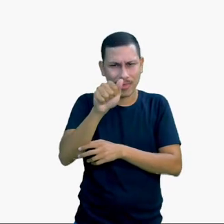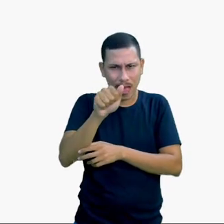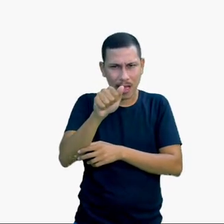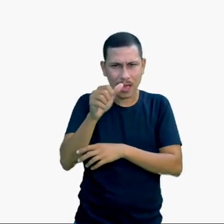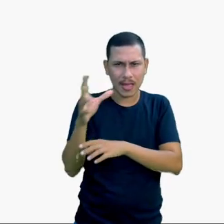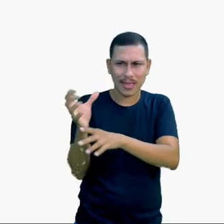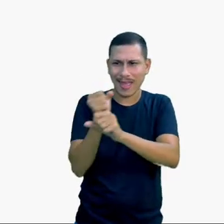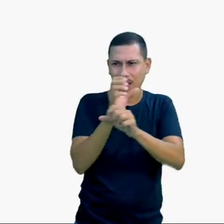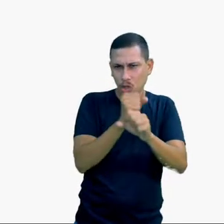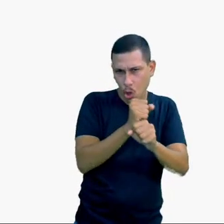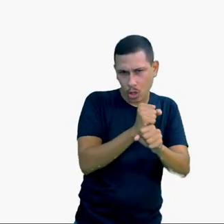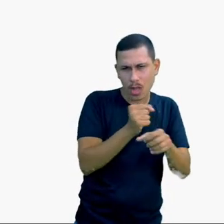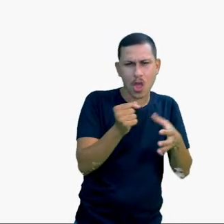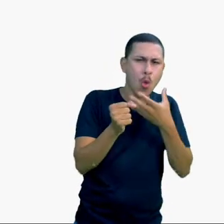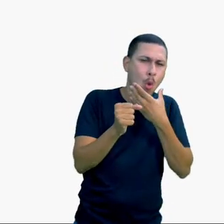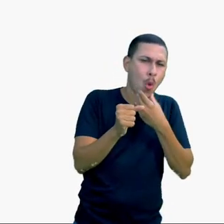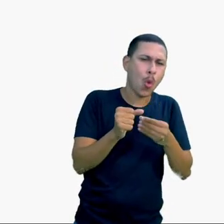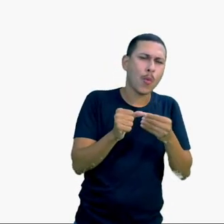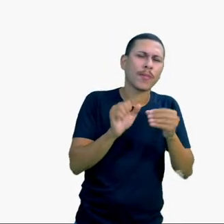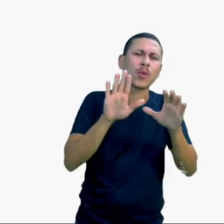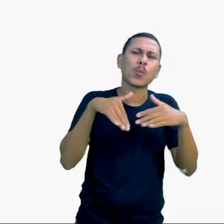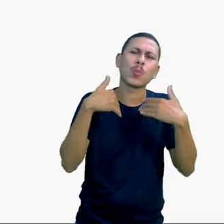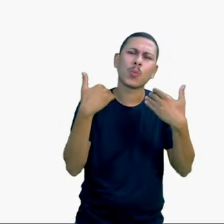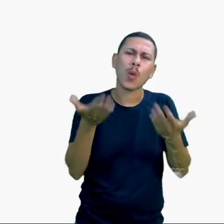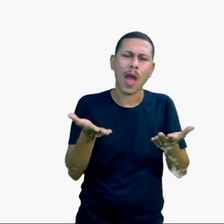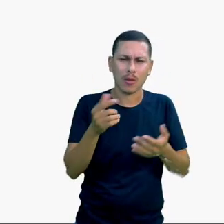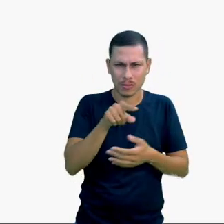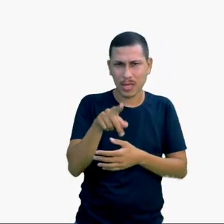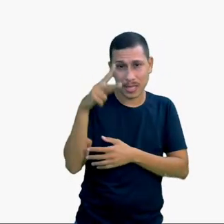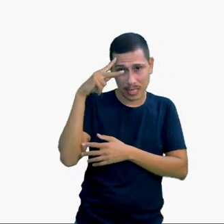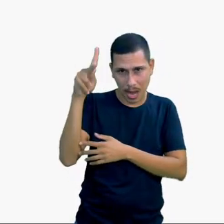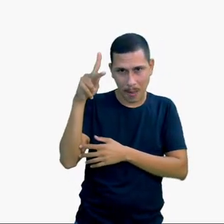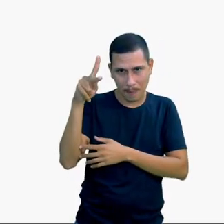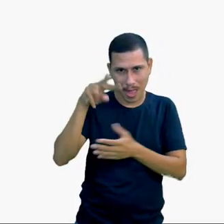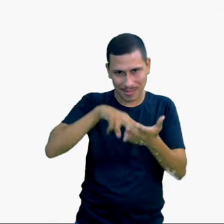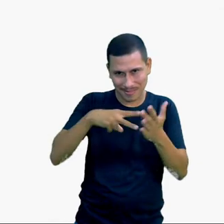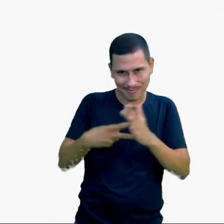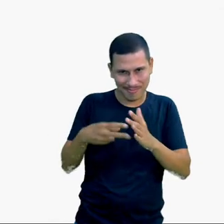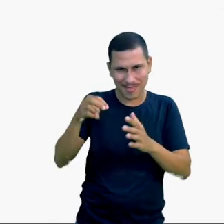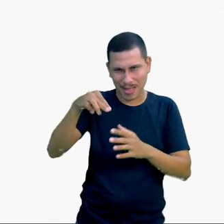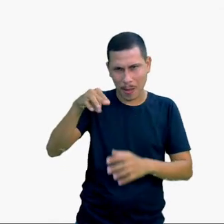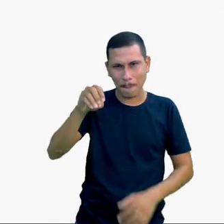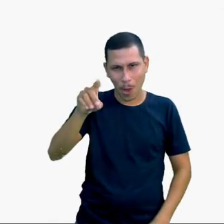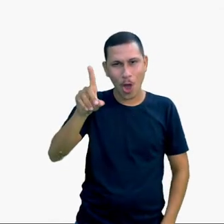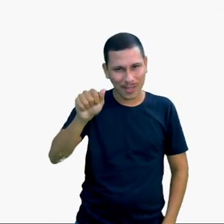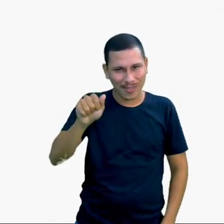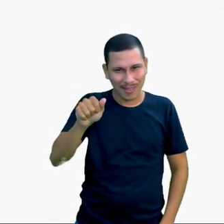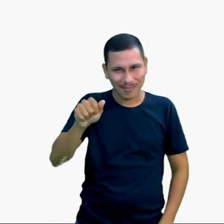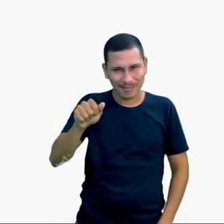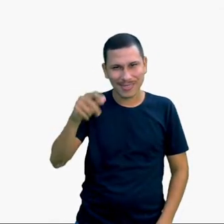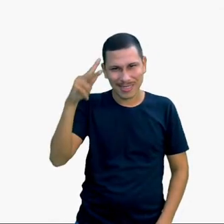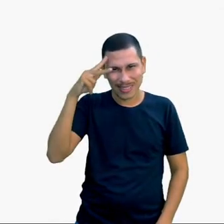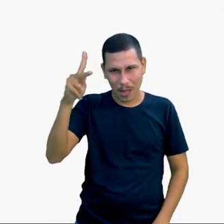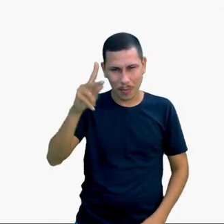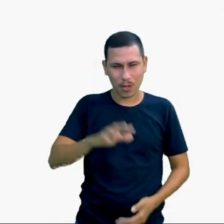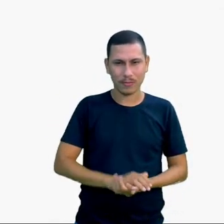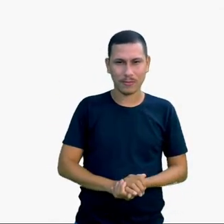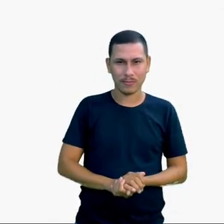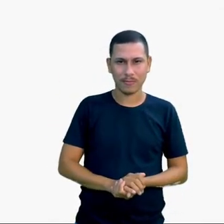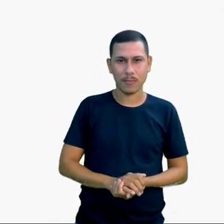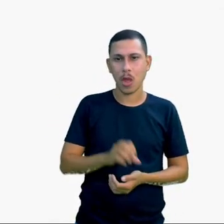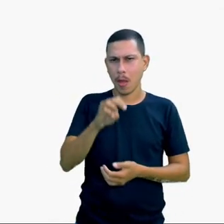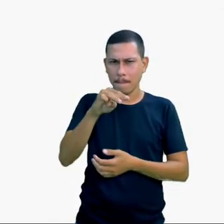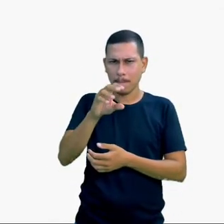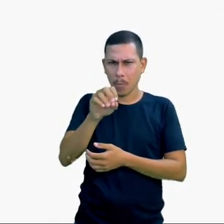de Pedro? Você lembra o que é moda? Já lembrou? Então, moda